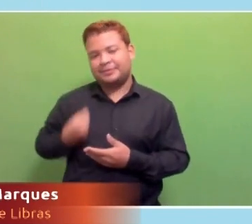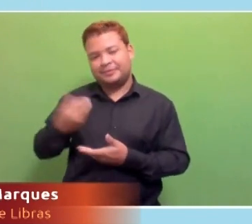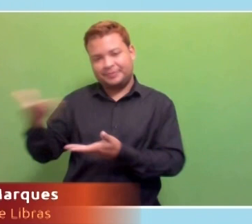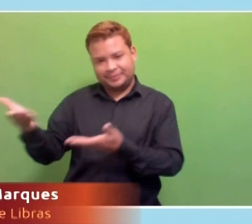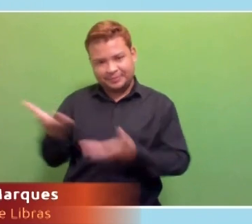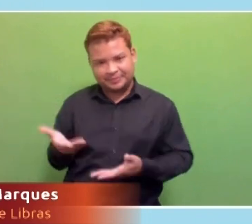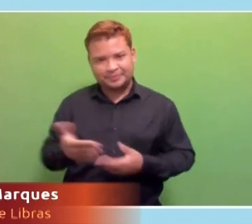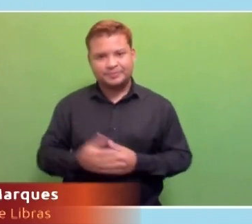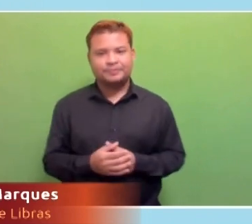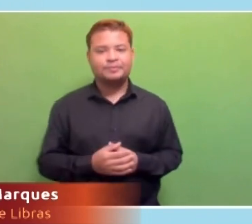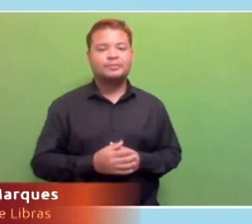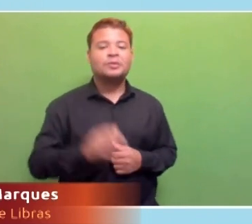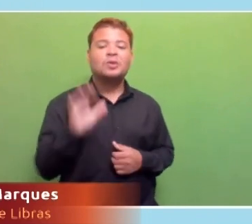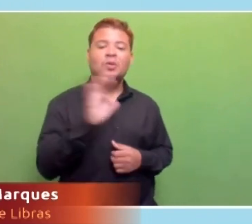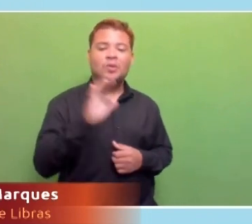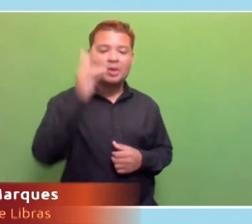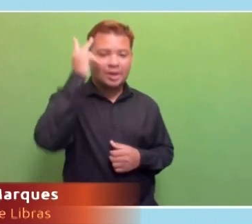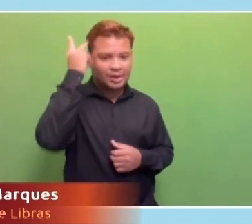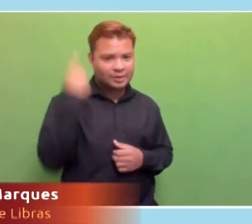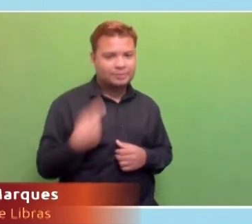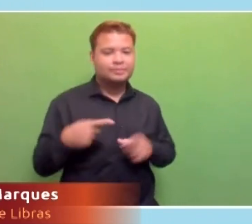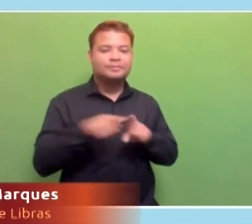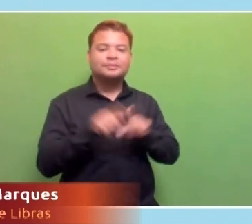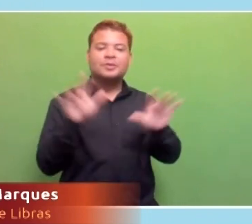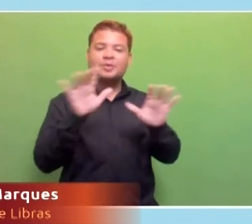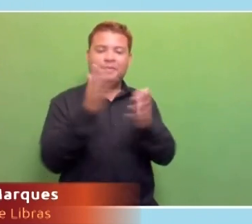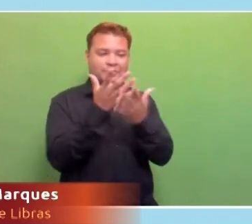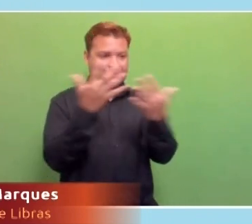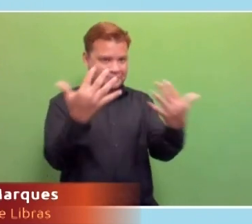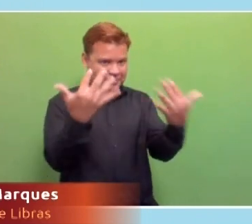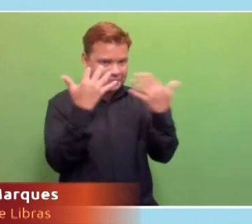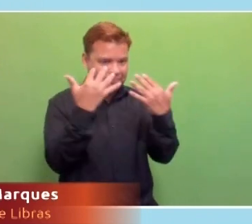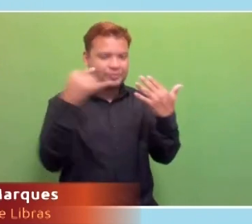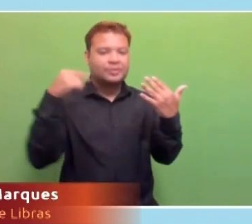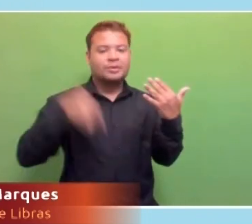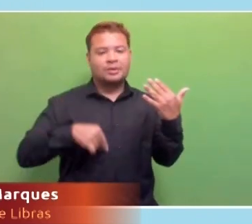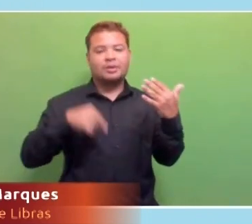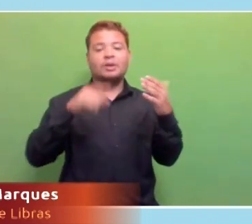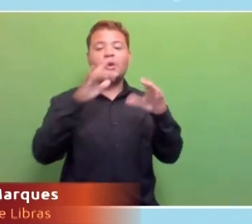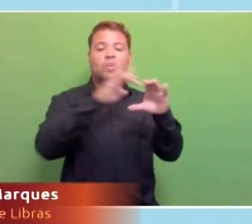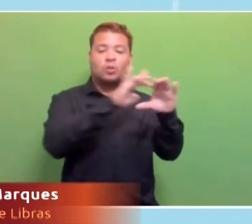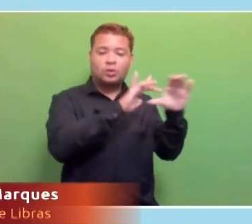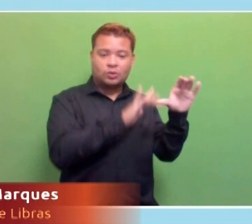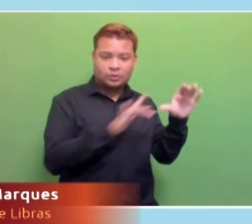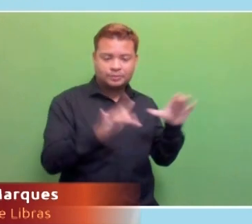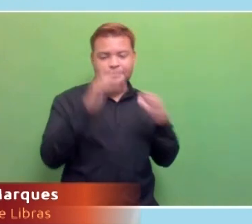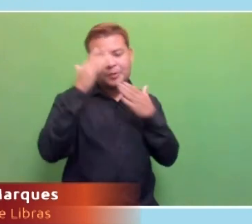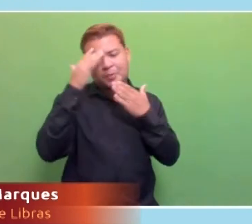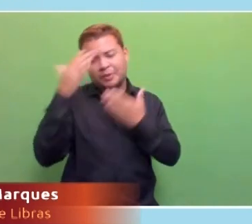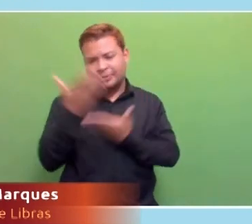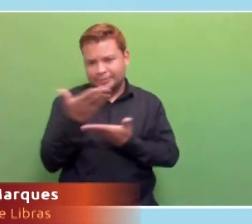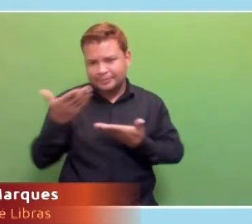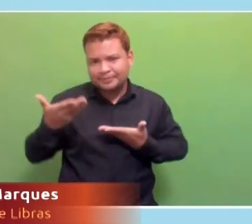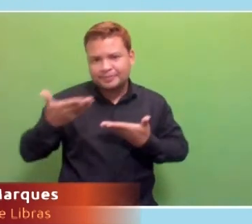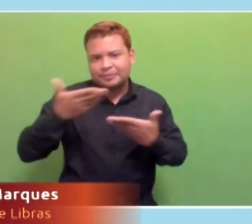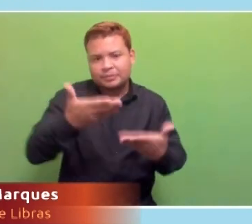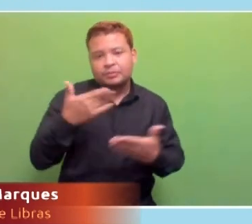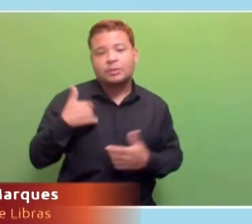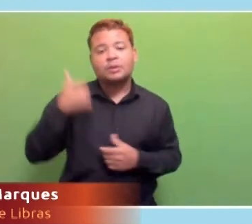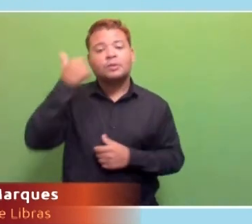Olá, Camila. Olá a todos que estão assistindo hoje o programa Conexões. Muito obrigado pelo convite. Eu me identifico